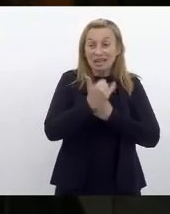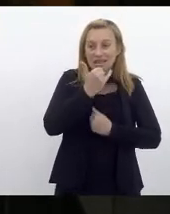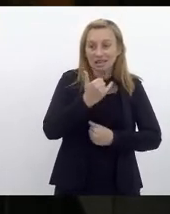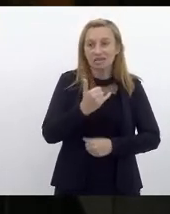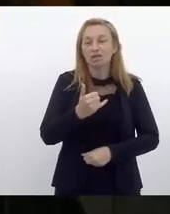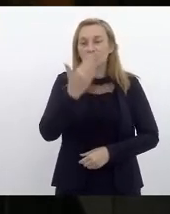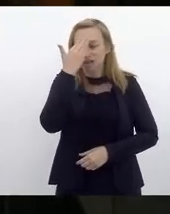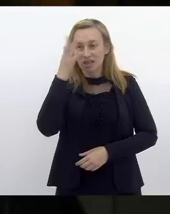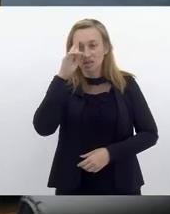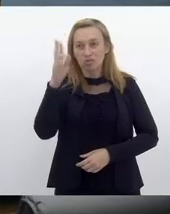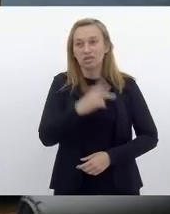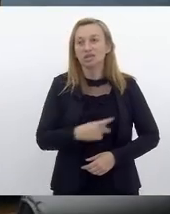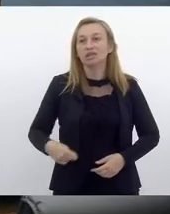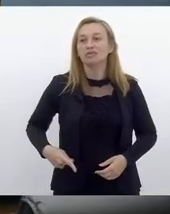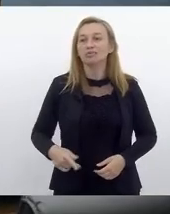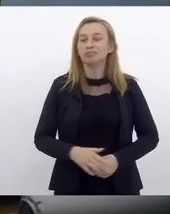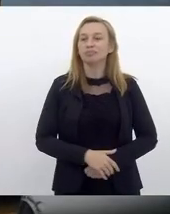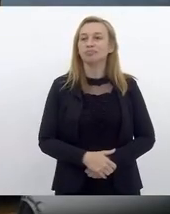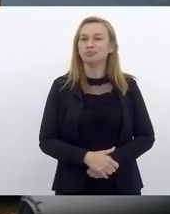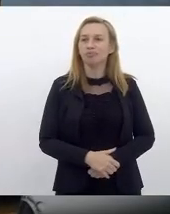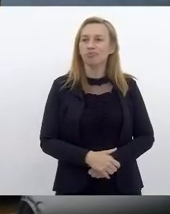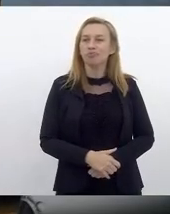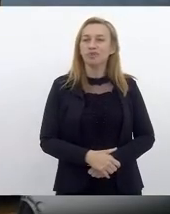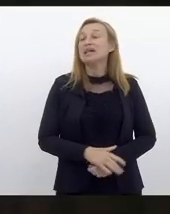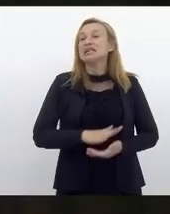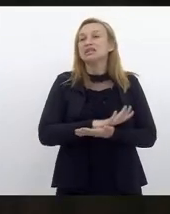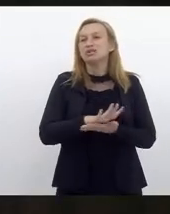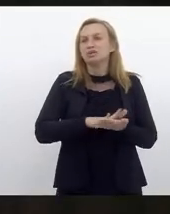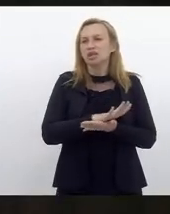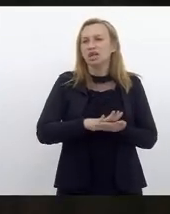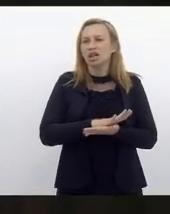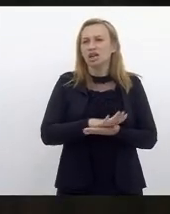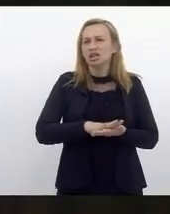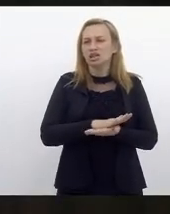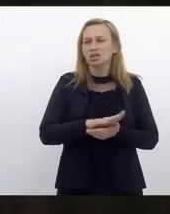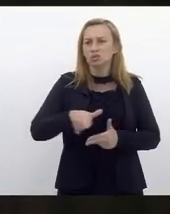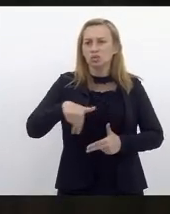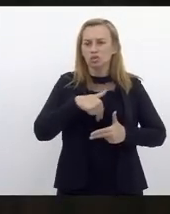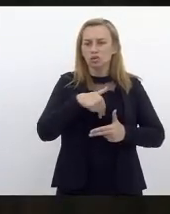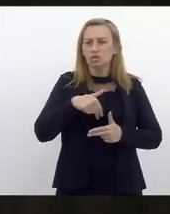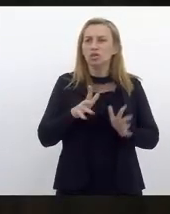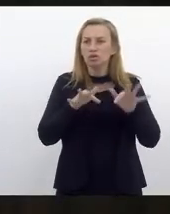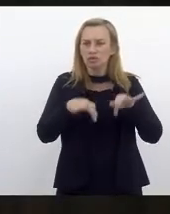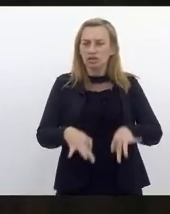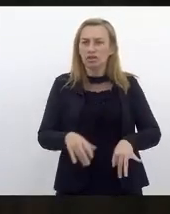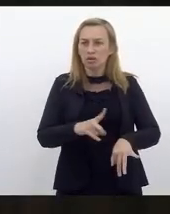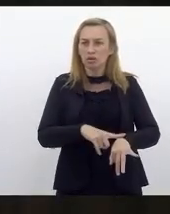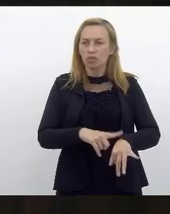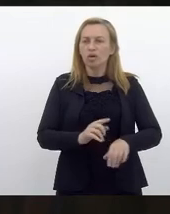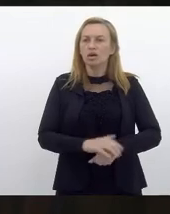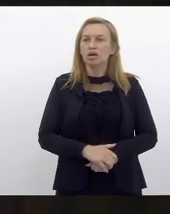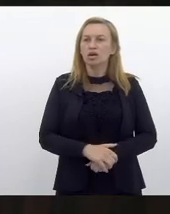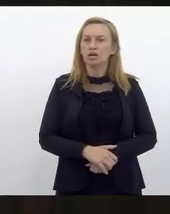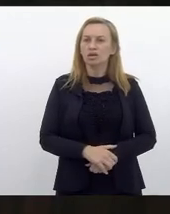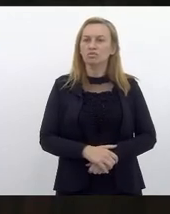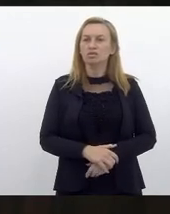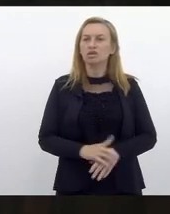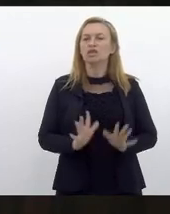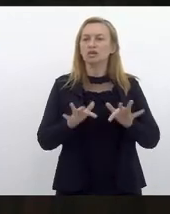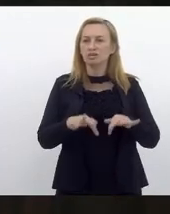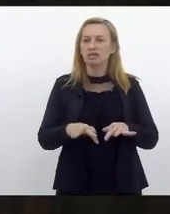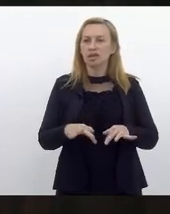Muito obrigado, presidente. Não havendo mais inscritos no expediente final,